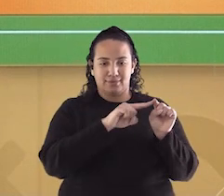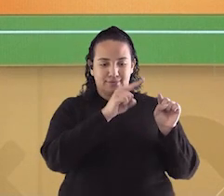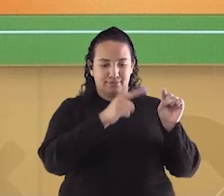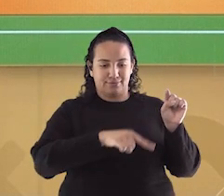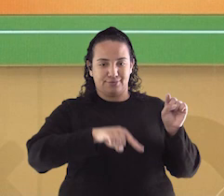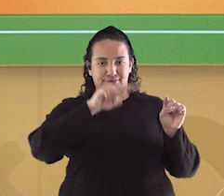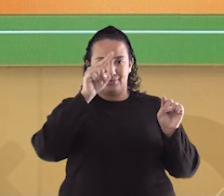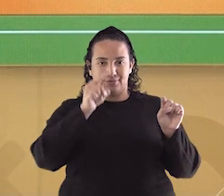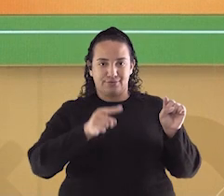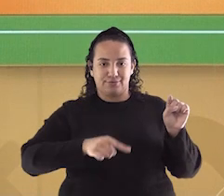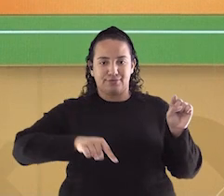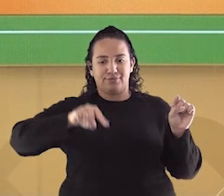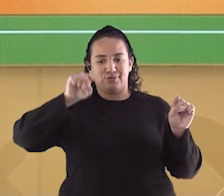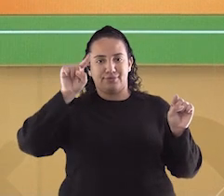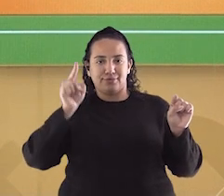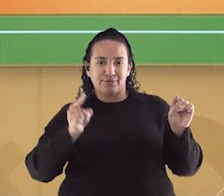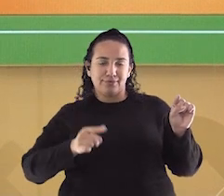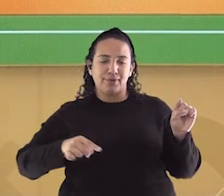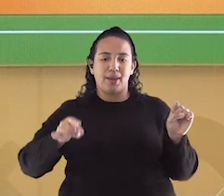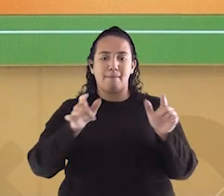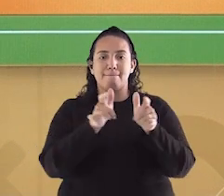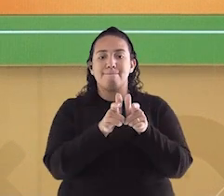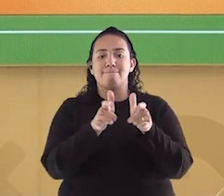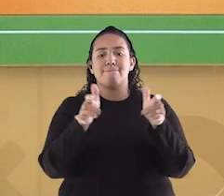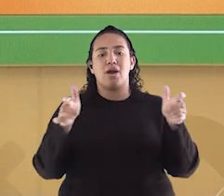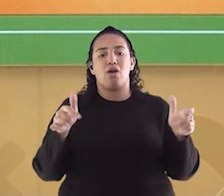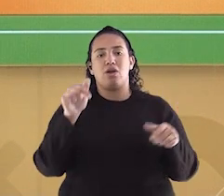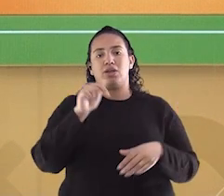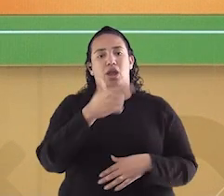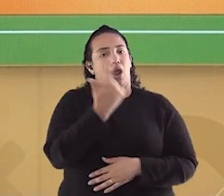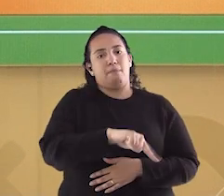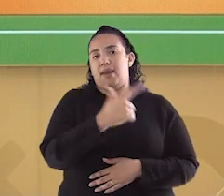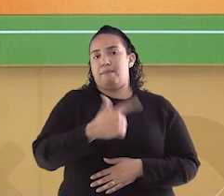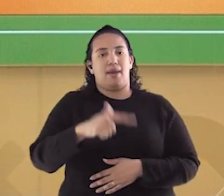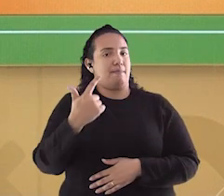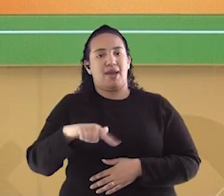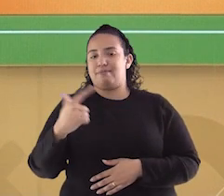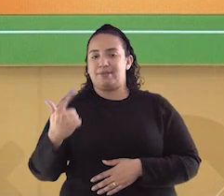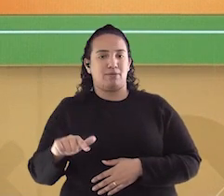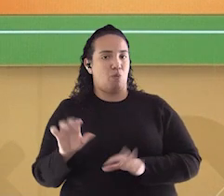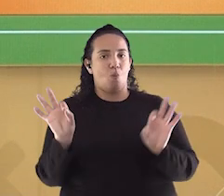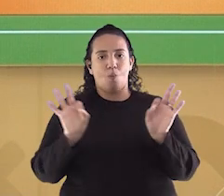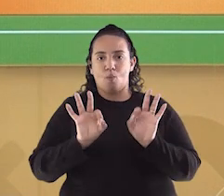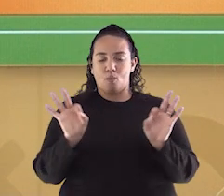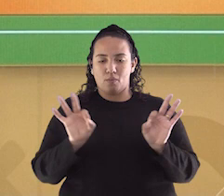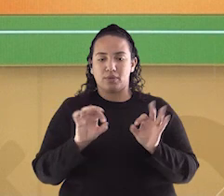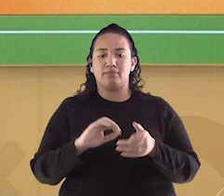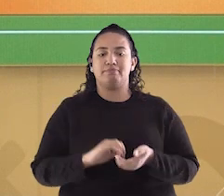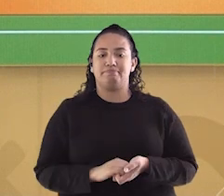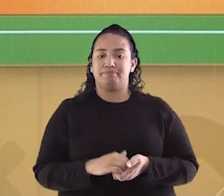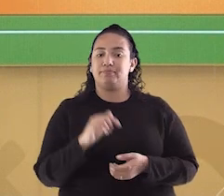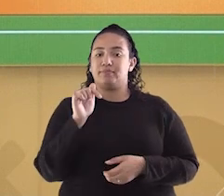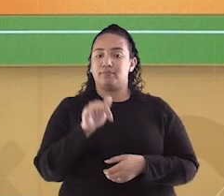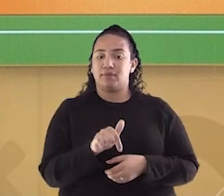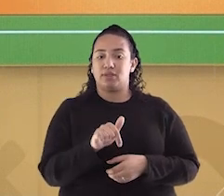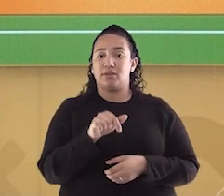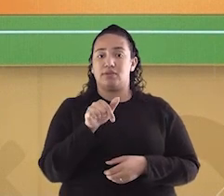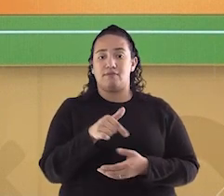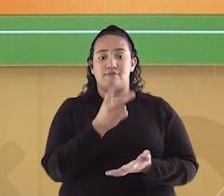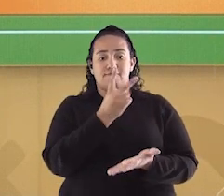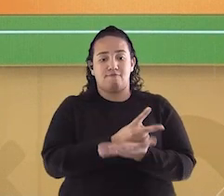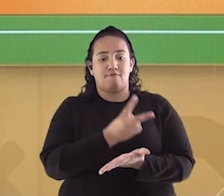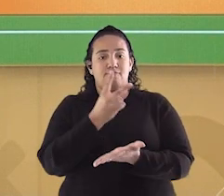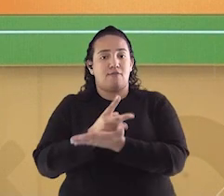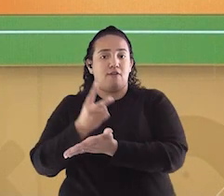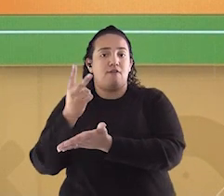dela é maior e por isso não se repete tantas vezes nesse intervalo de tempo. é uma onda de baixa